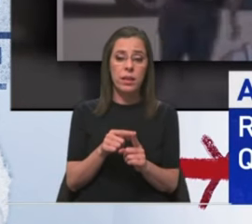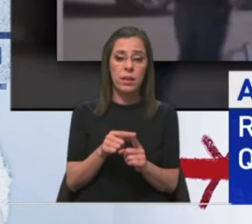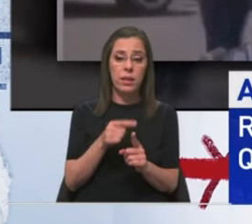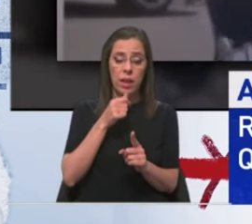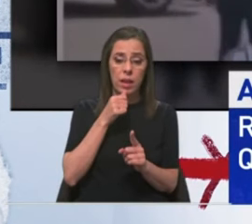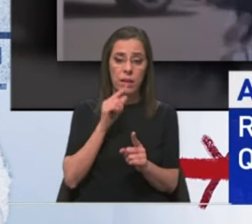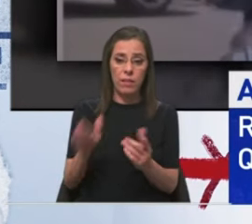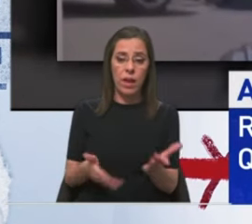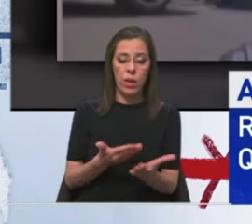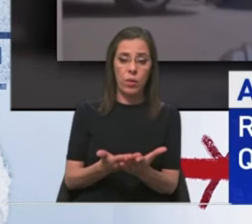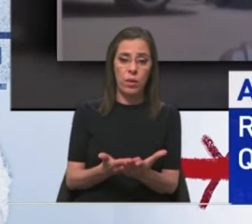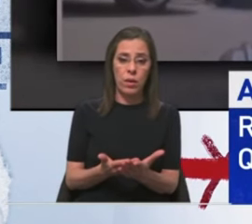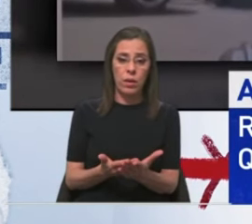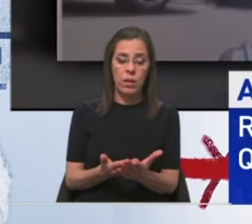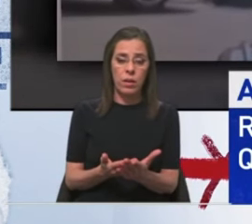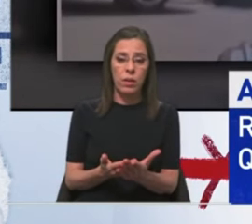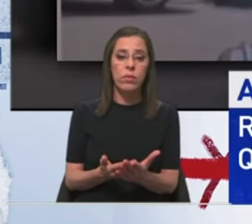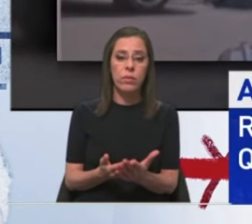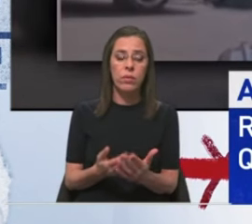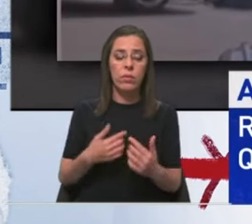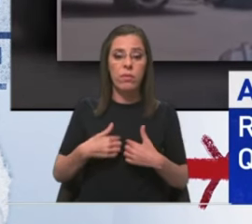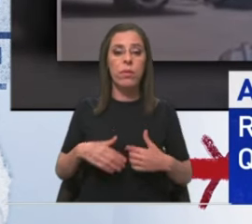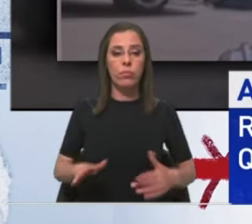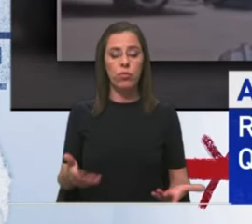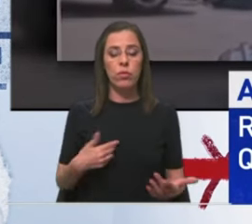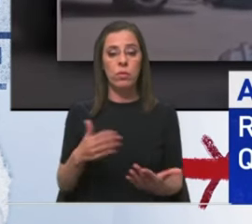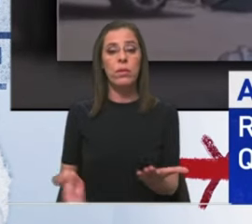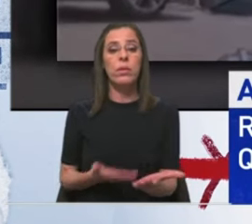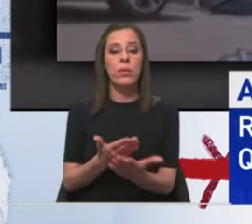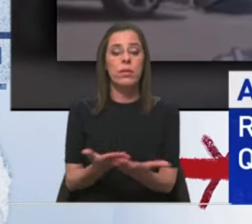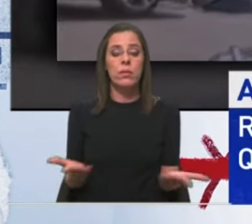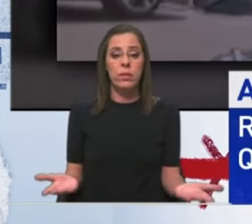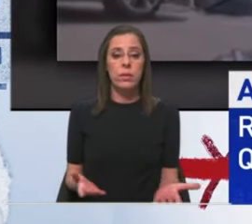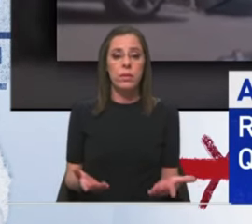do acórdão? Sim, vamos recorrer, como é claro.